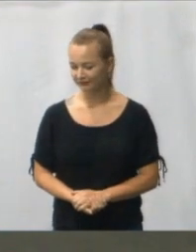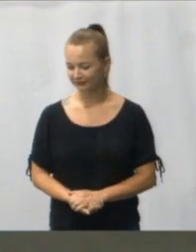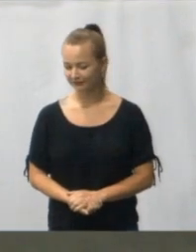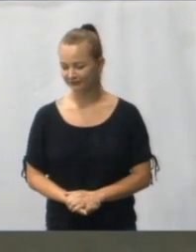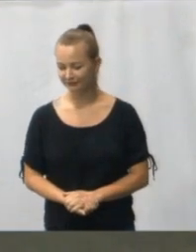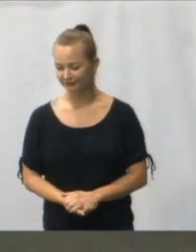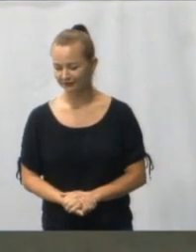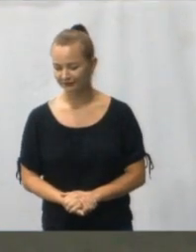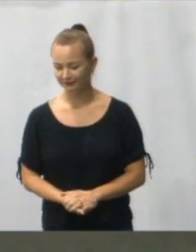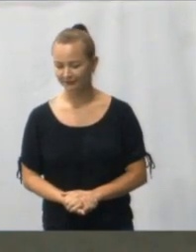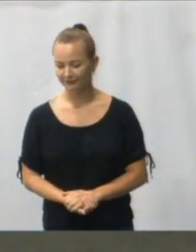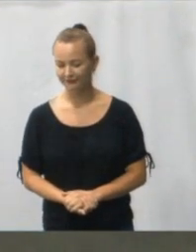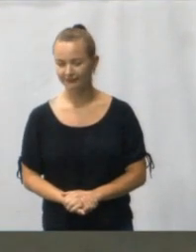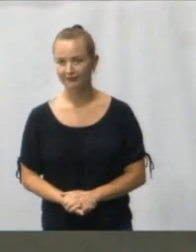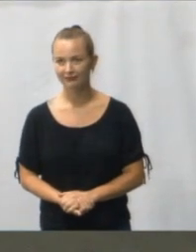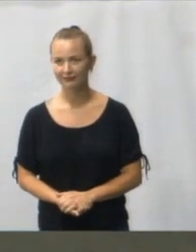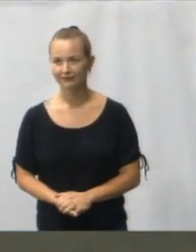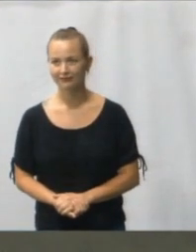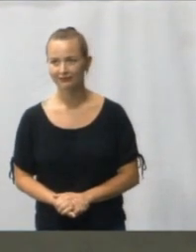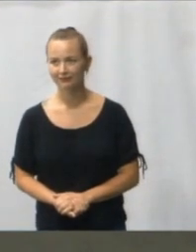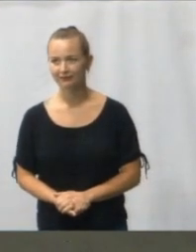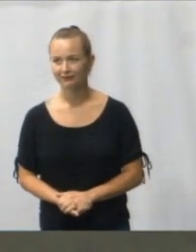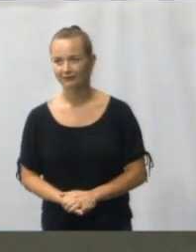Deixa eu falar.